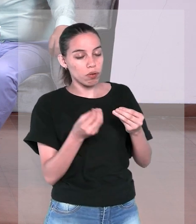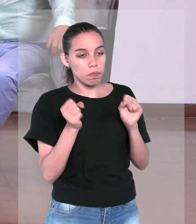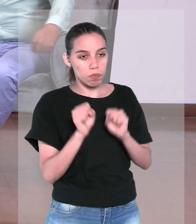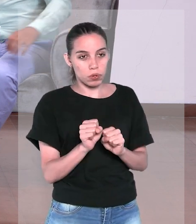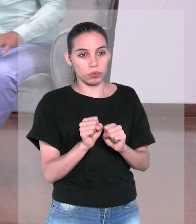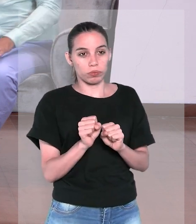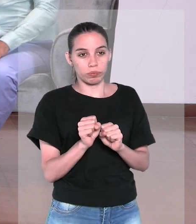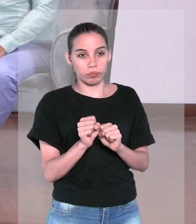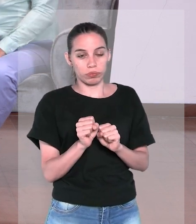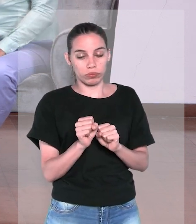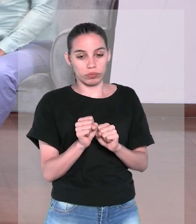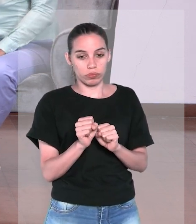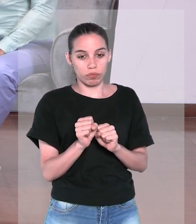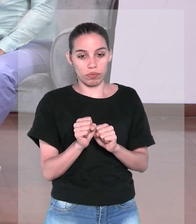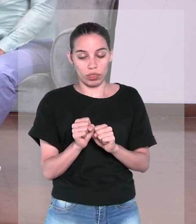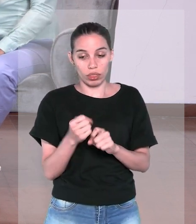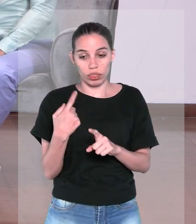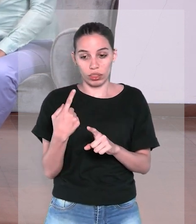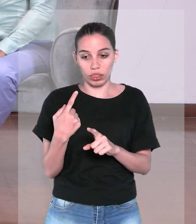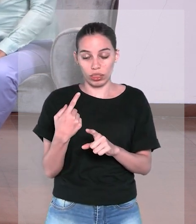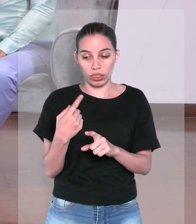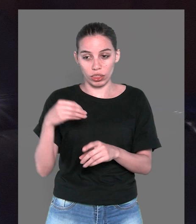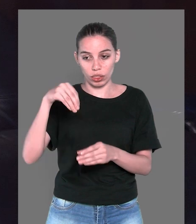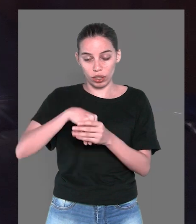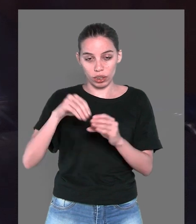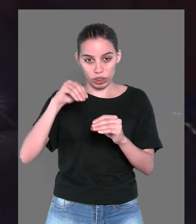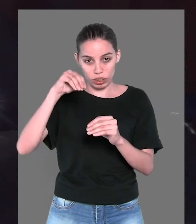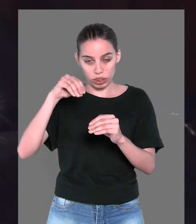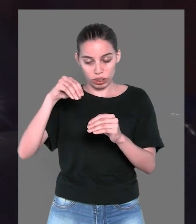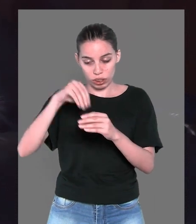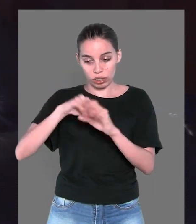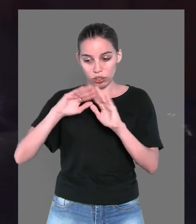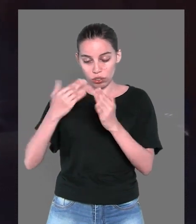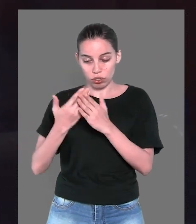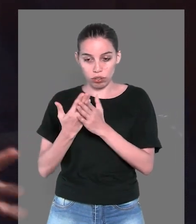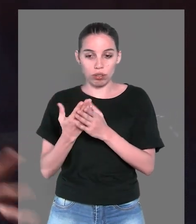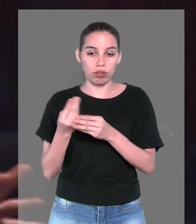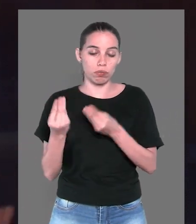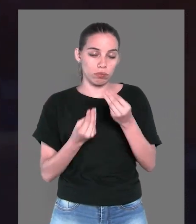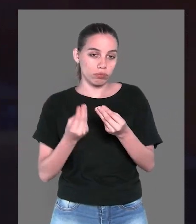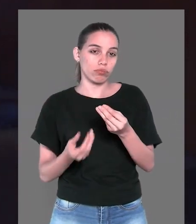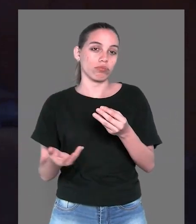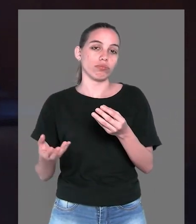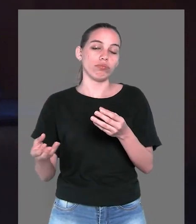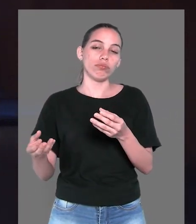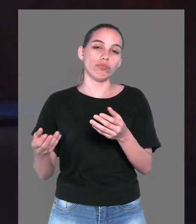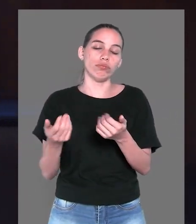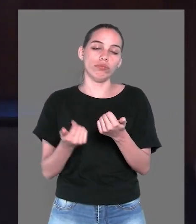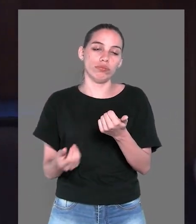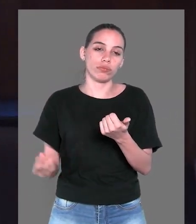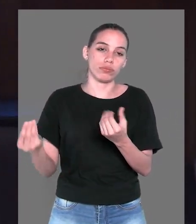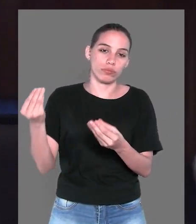meu nome é Ian. Eu também trabalho com educação e eu queria fazer 2 ou 3